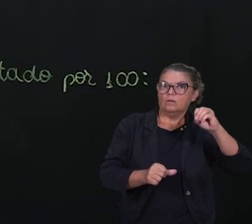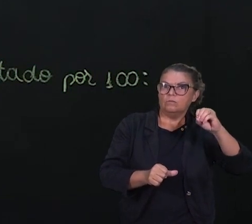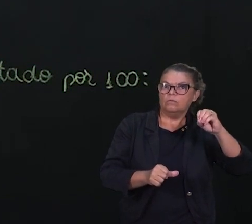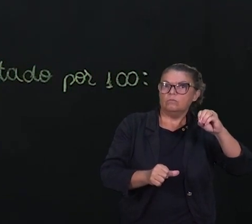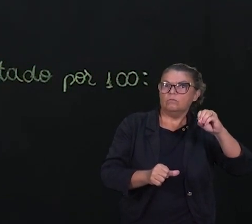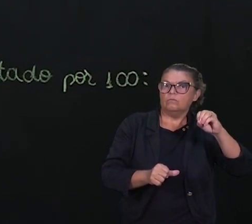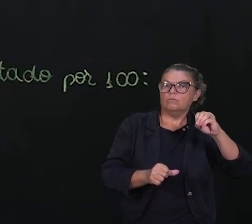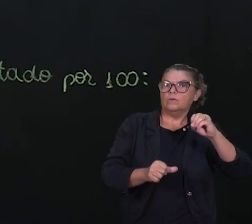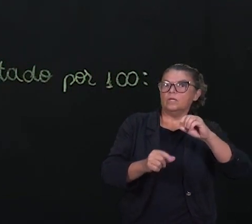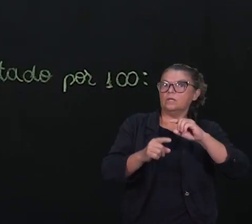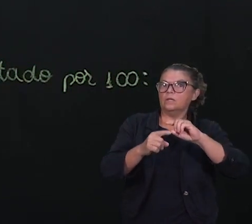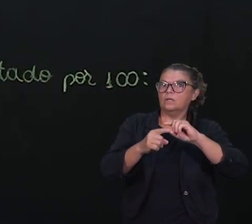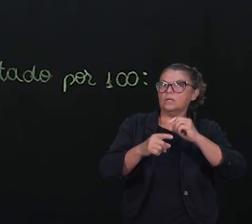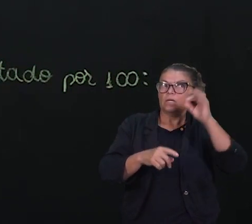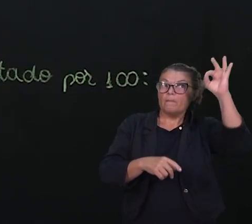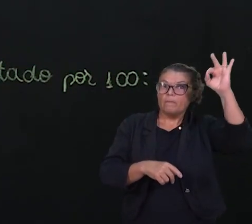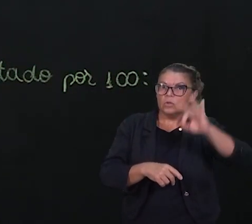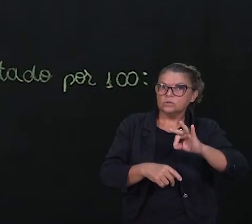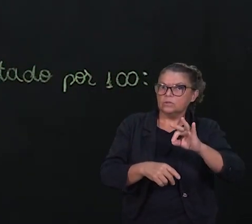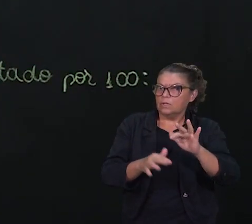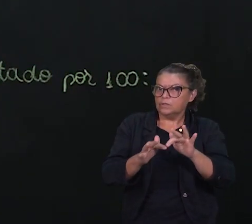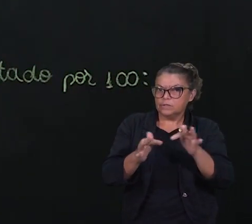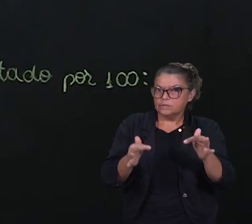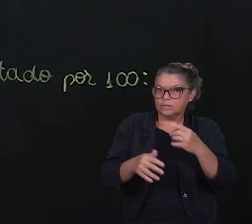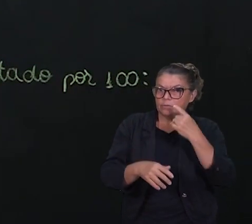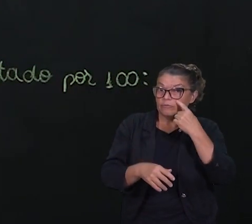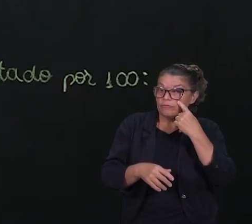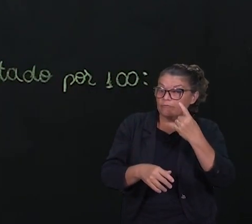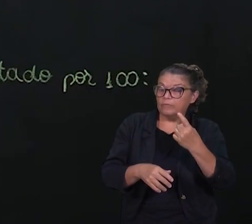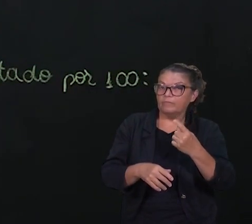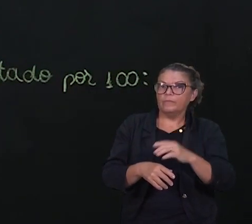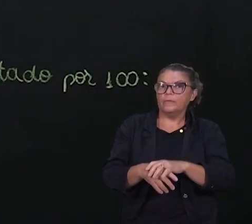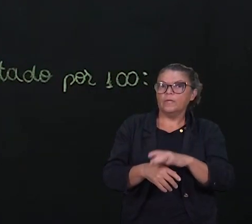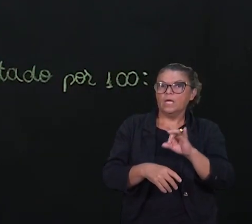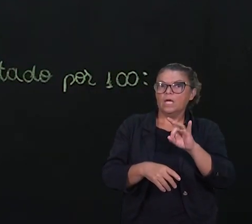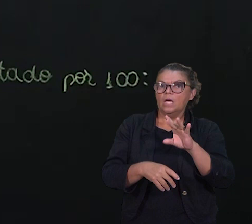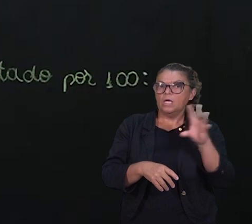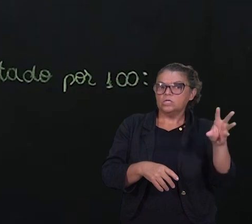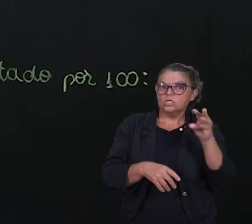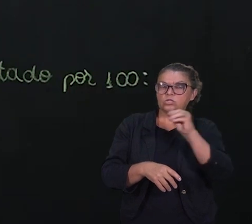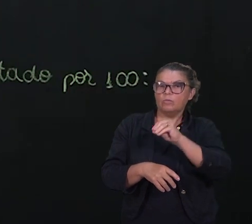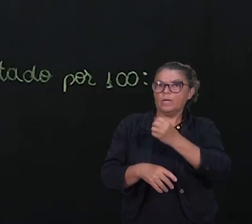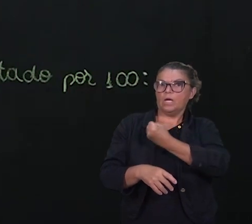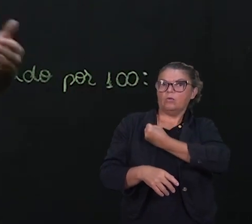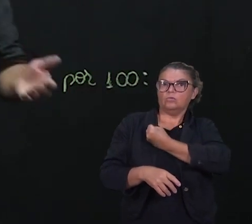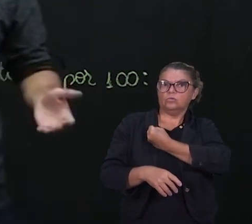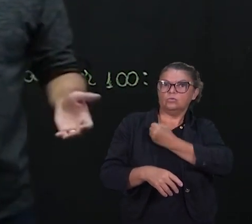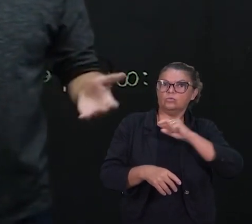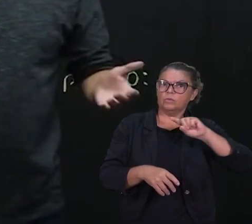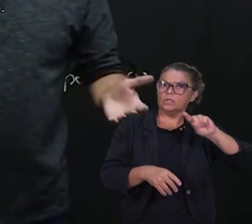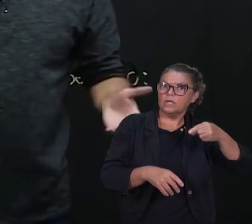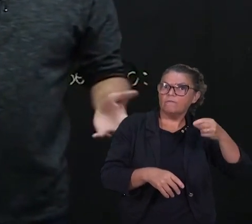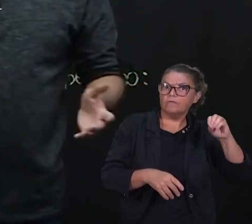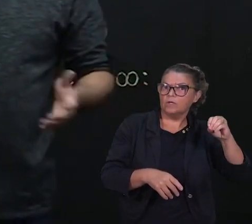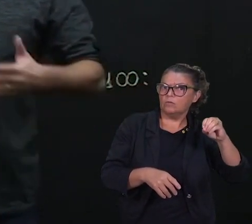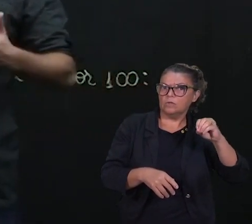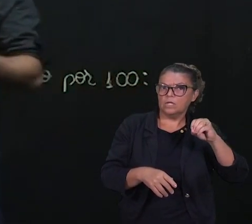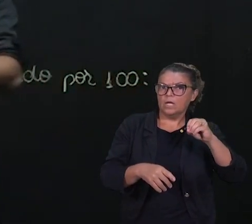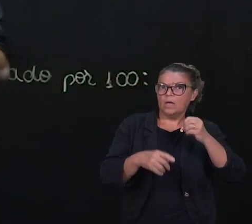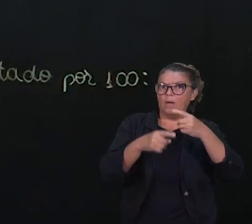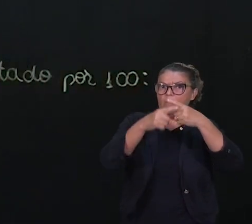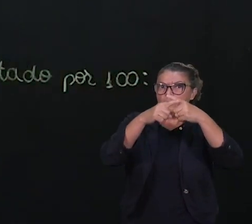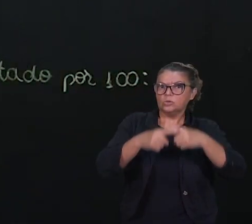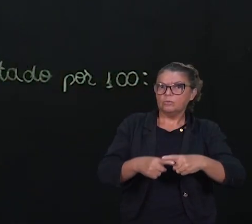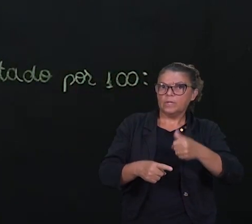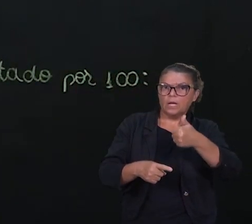forma de porcentagem? Simples. Basta pegar esse número decimal e multiplicá-lo por 100.